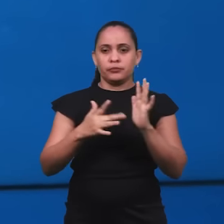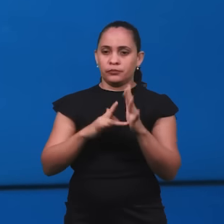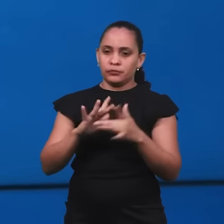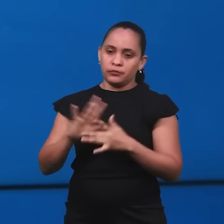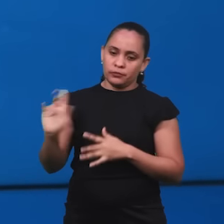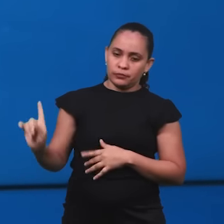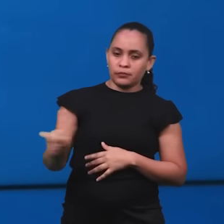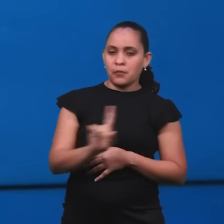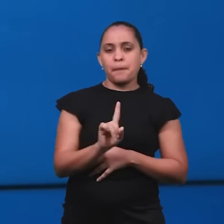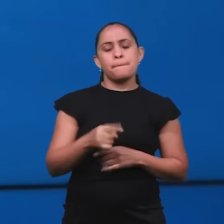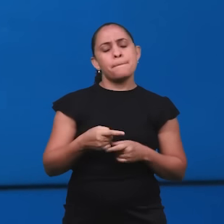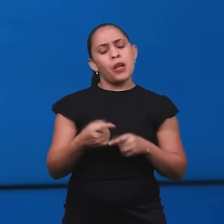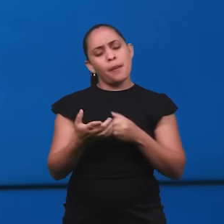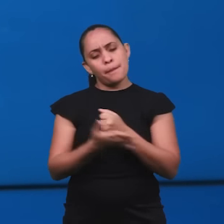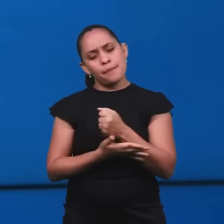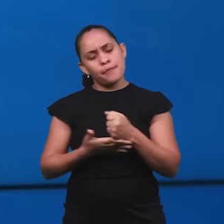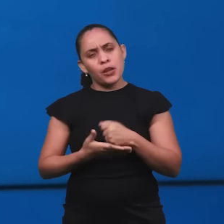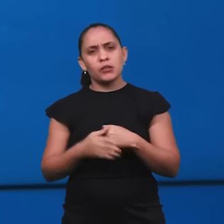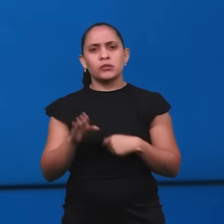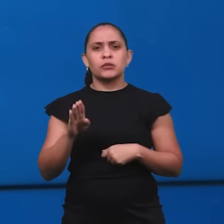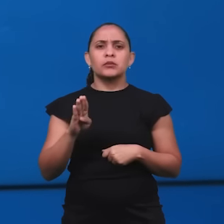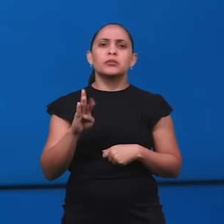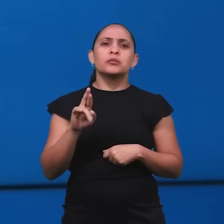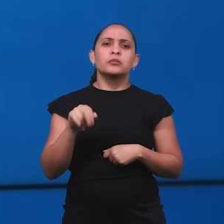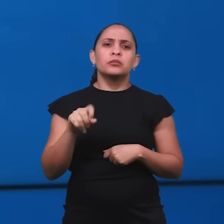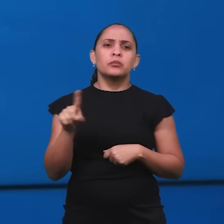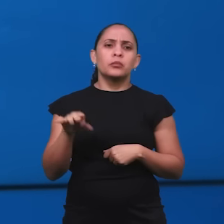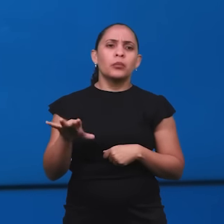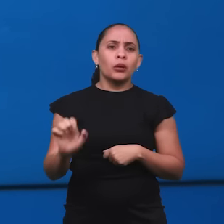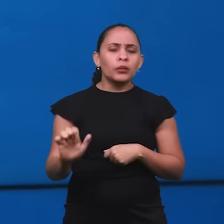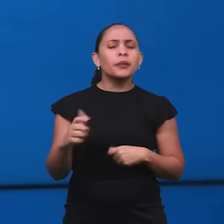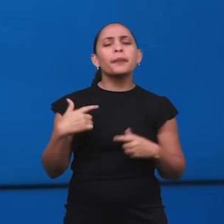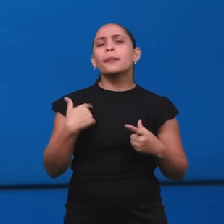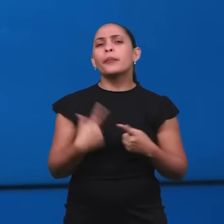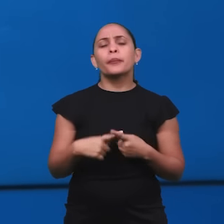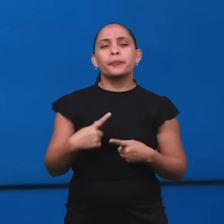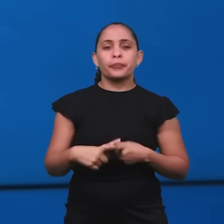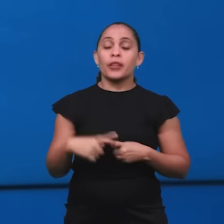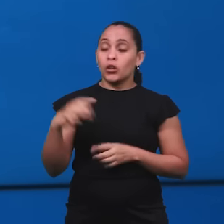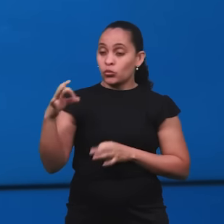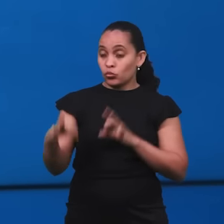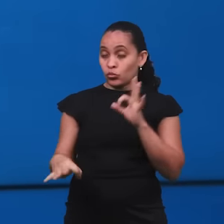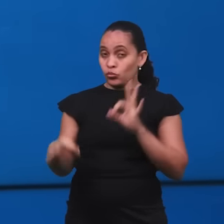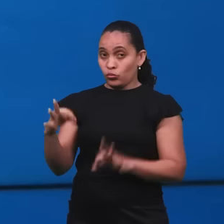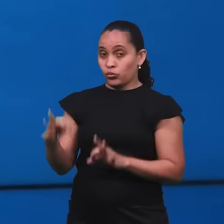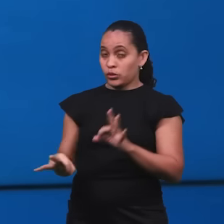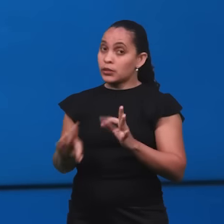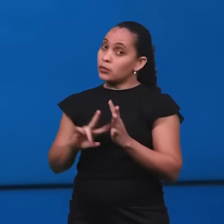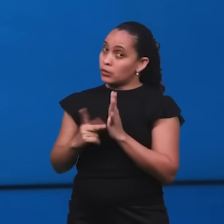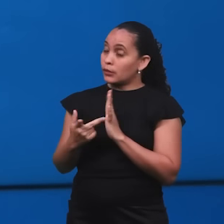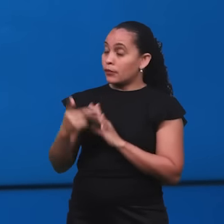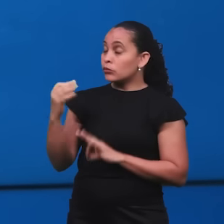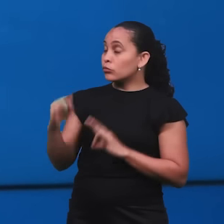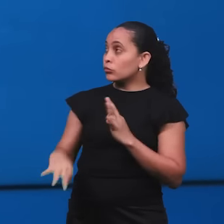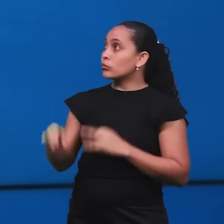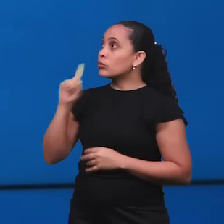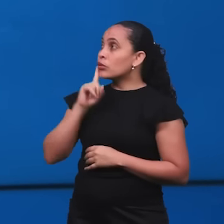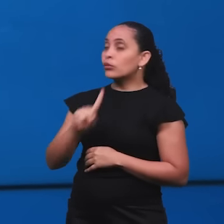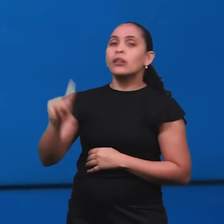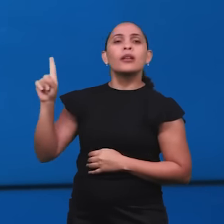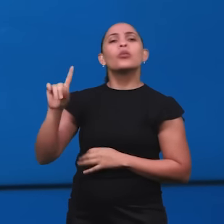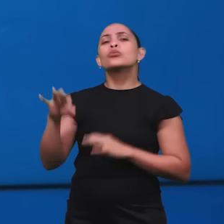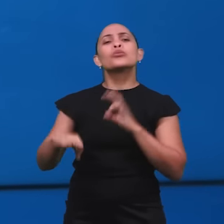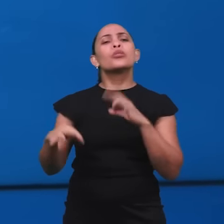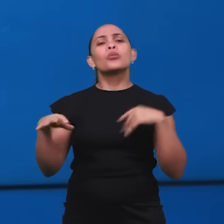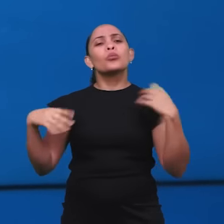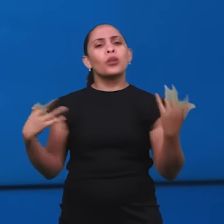base de bronze? Porque o bronze fala de justiça, da justiça. E a justiça de Deus feita pelo Senhor Jesus foi no sentido de que ele,